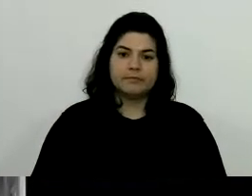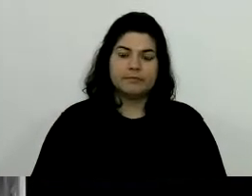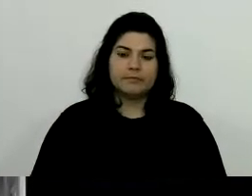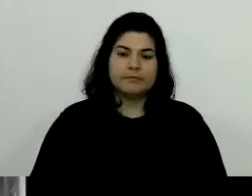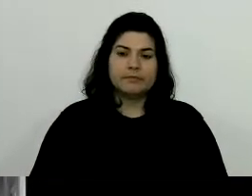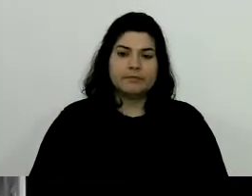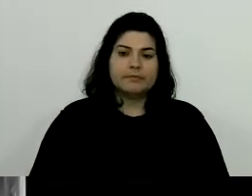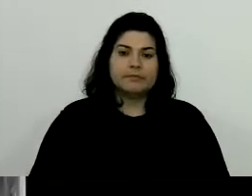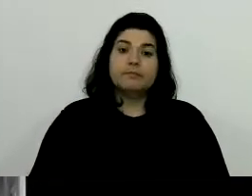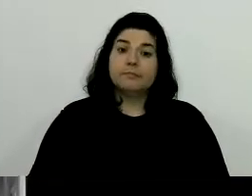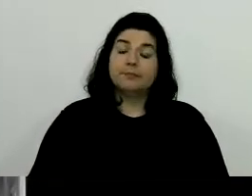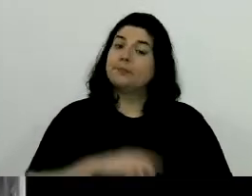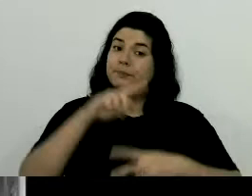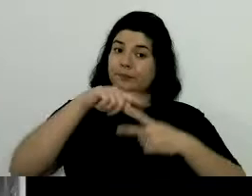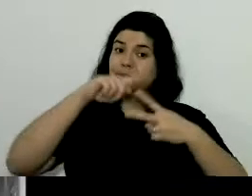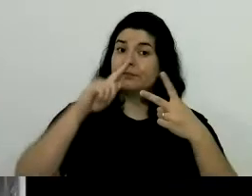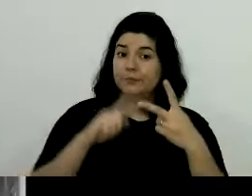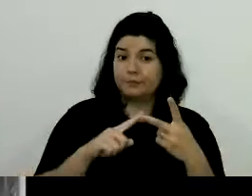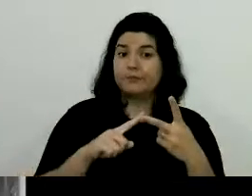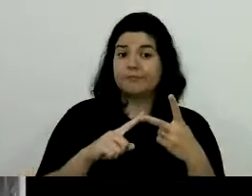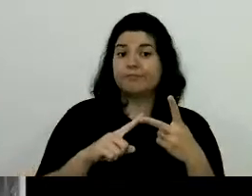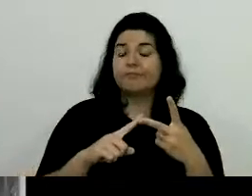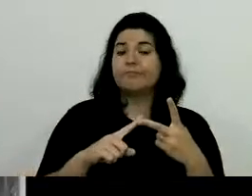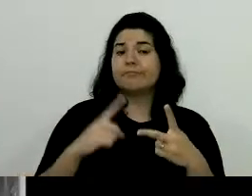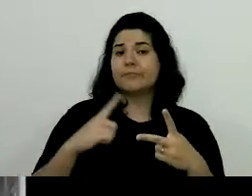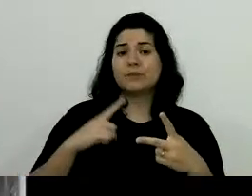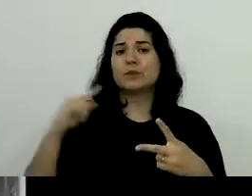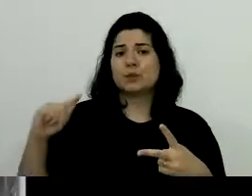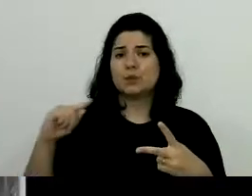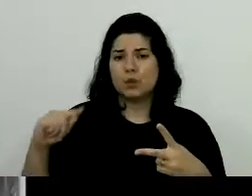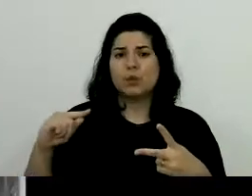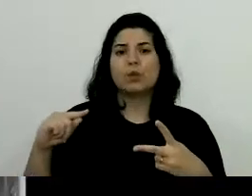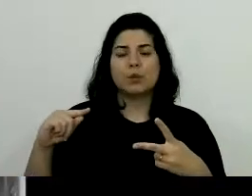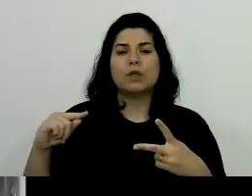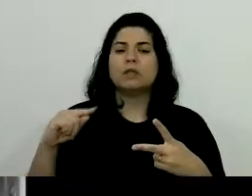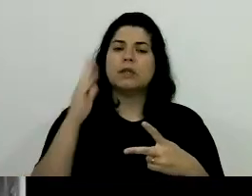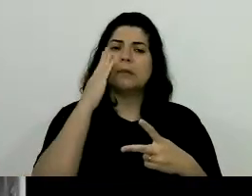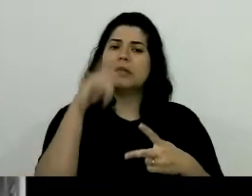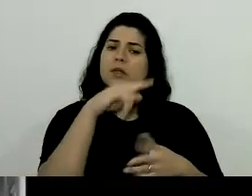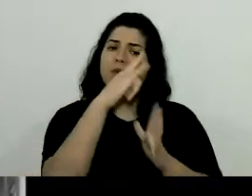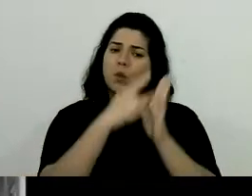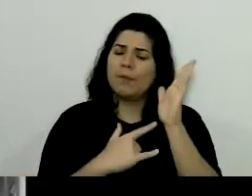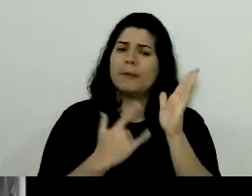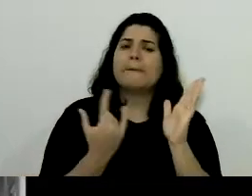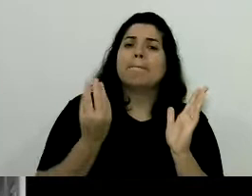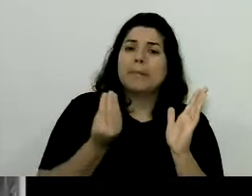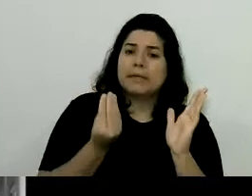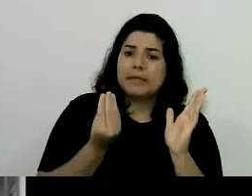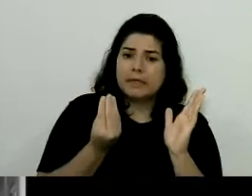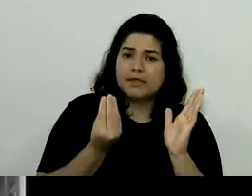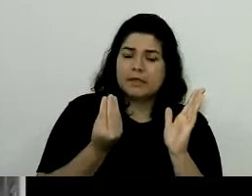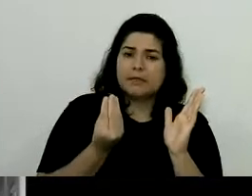Então, são duas dimensões do que a gente chama os primeiros levantamentos contextuais do documento, né? Por que que o documento